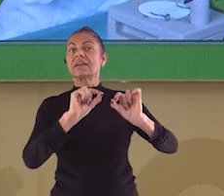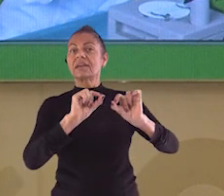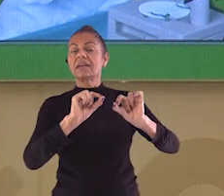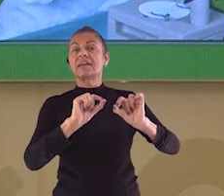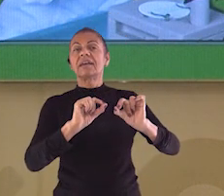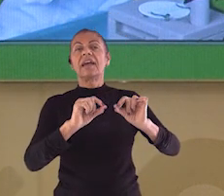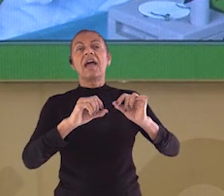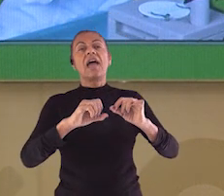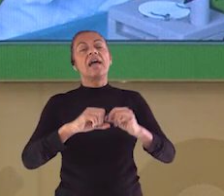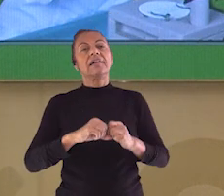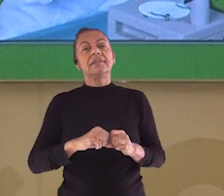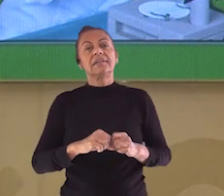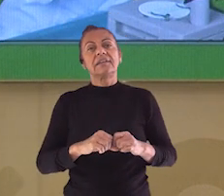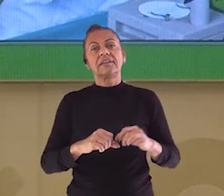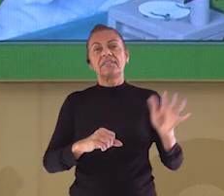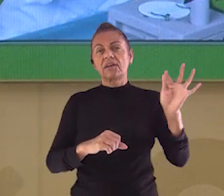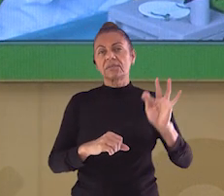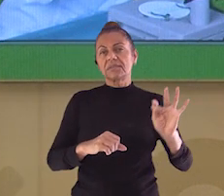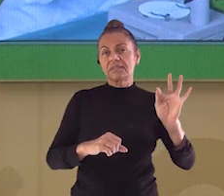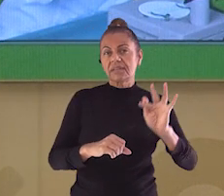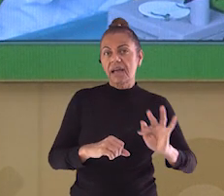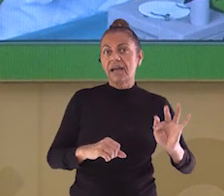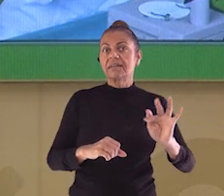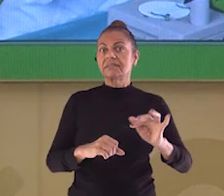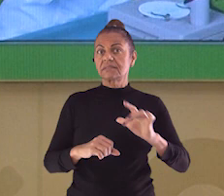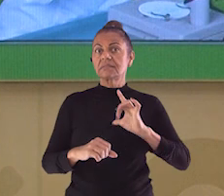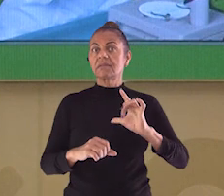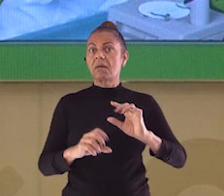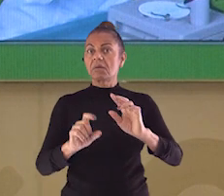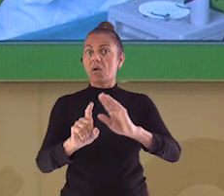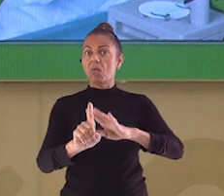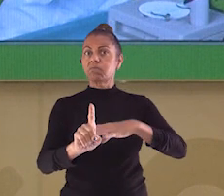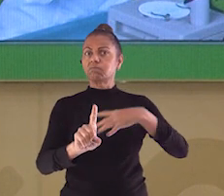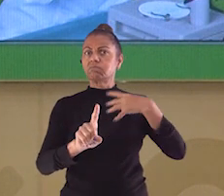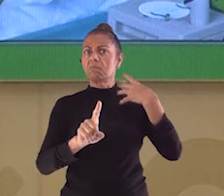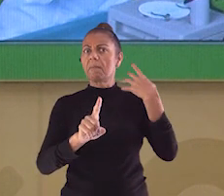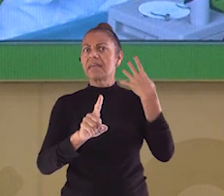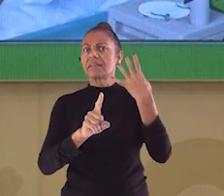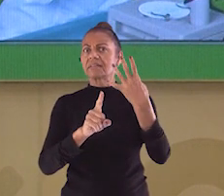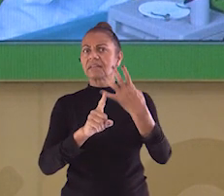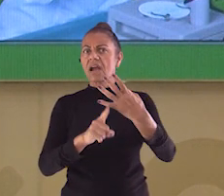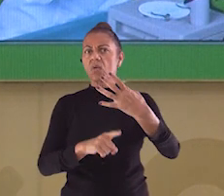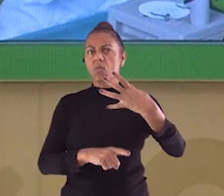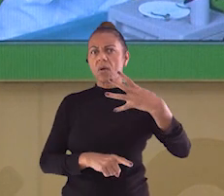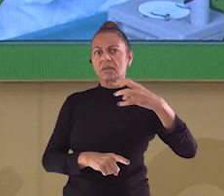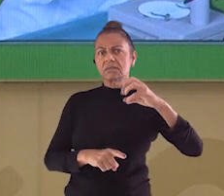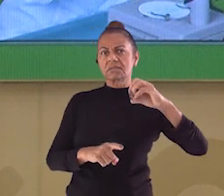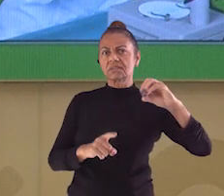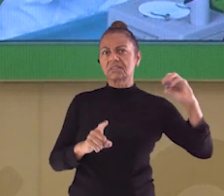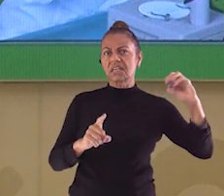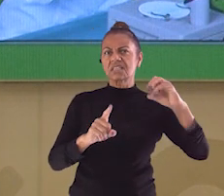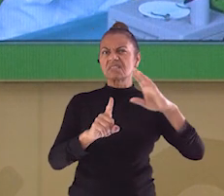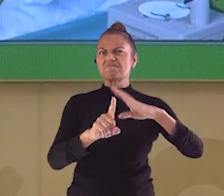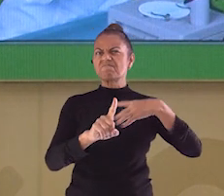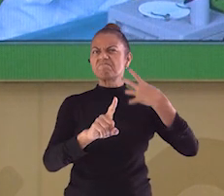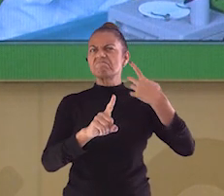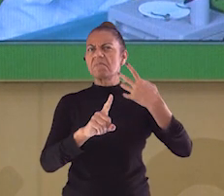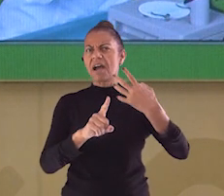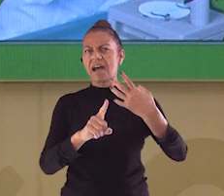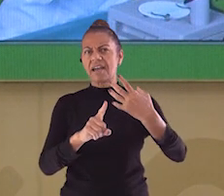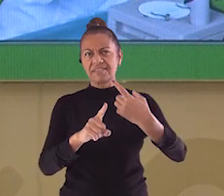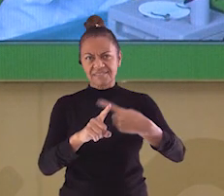a visão de um corpo em até 400 vezes. Mas nem todos são voltados